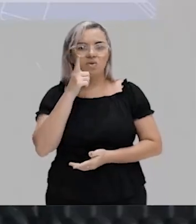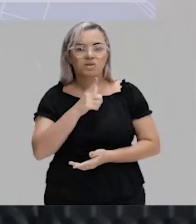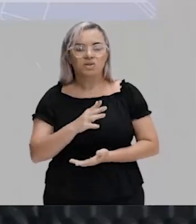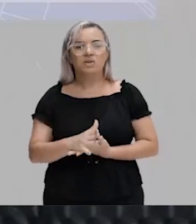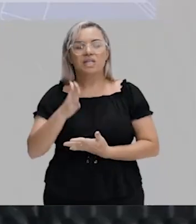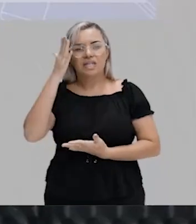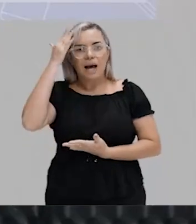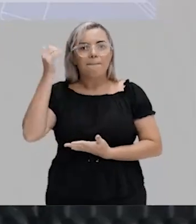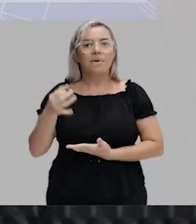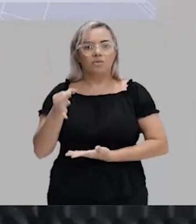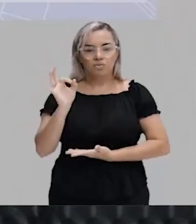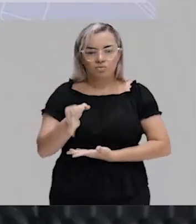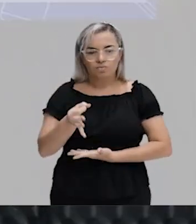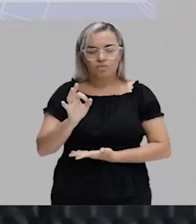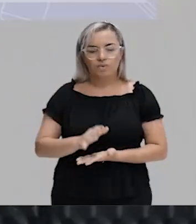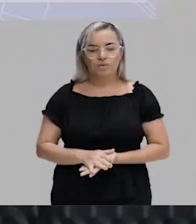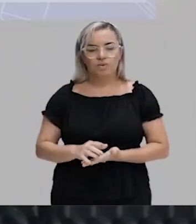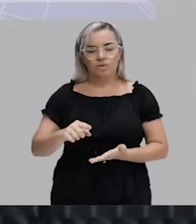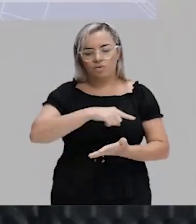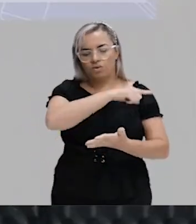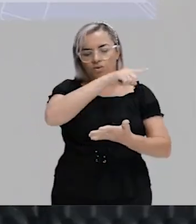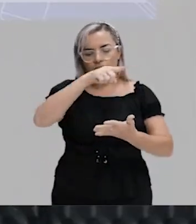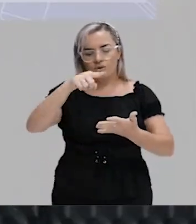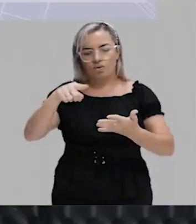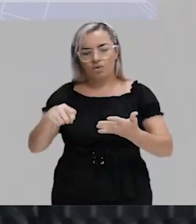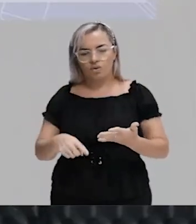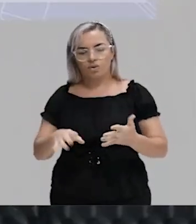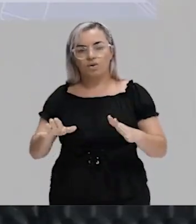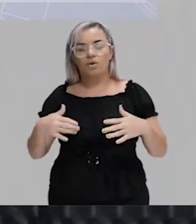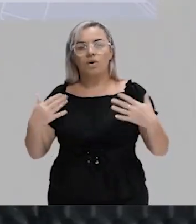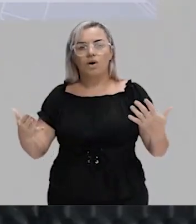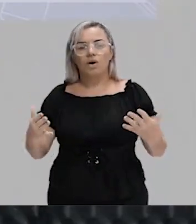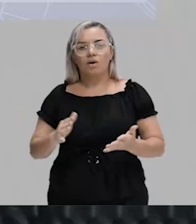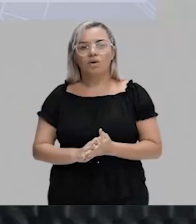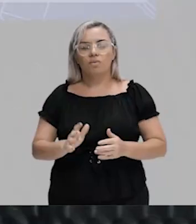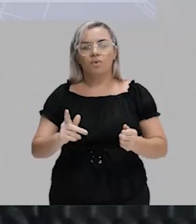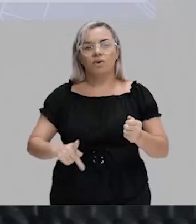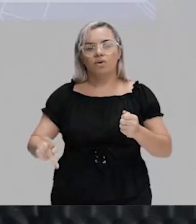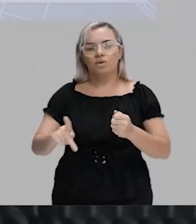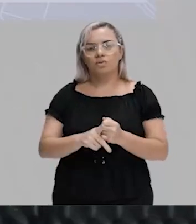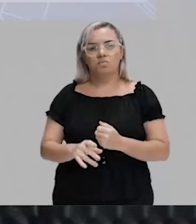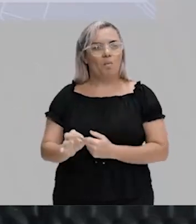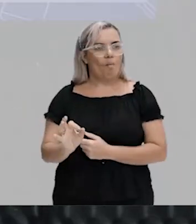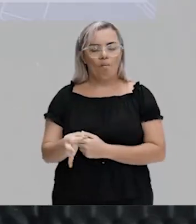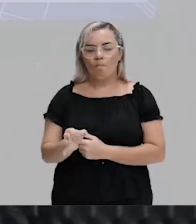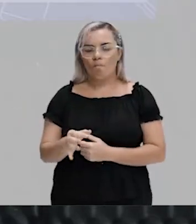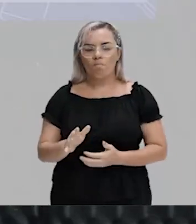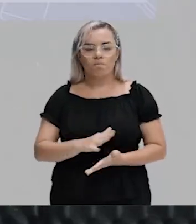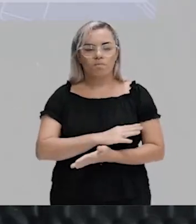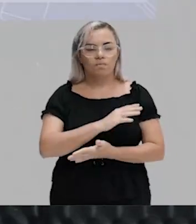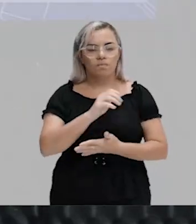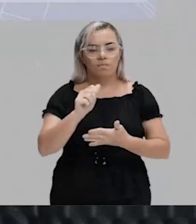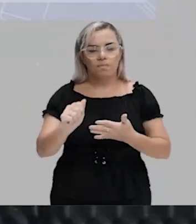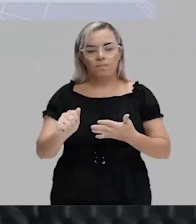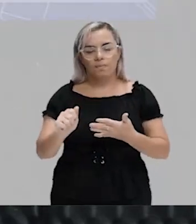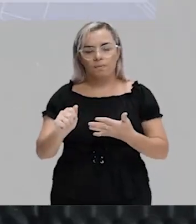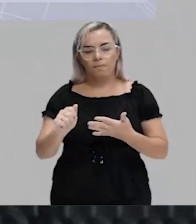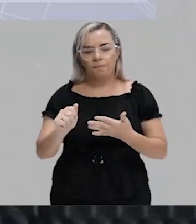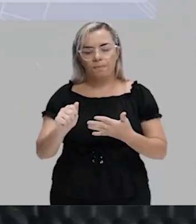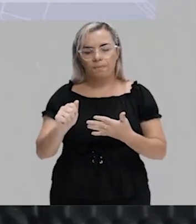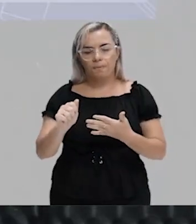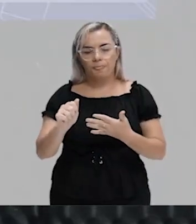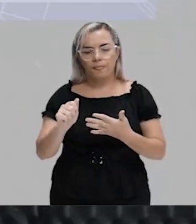qual dessas opções aqui não fica realmente definido para a gente? Vamos ler as opções? Letra A. Muitas